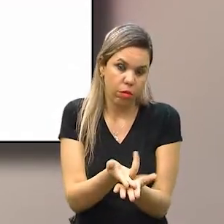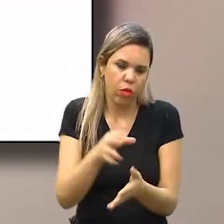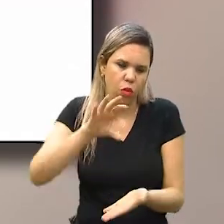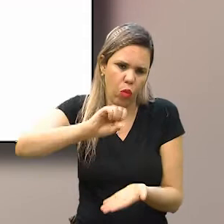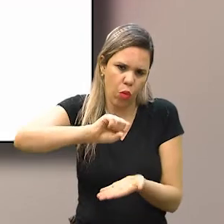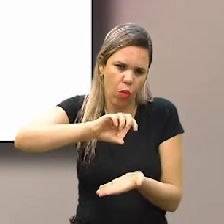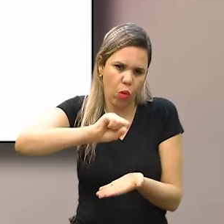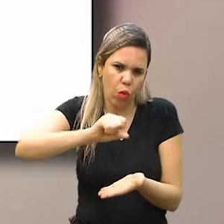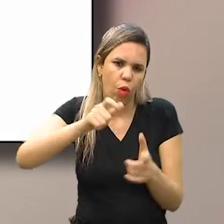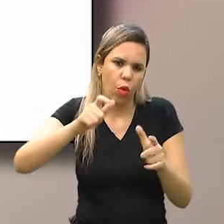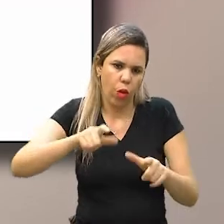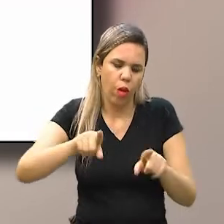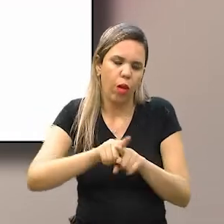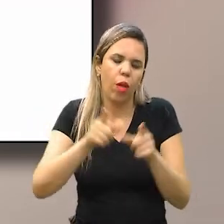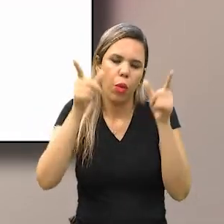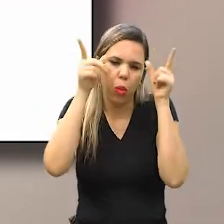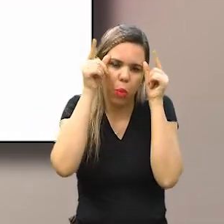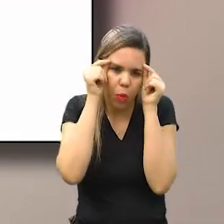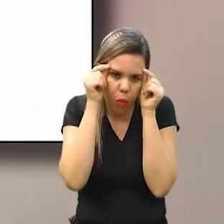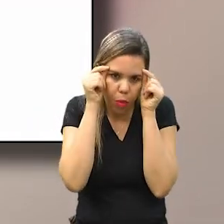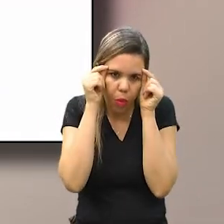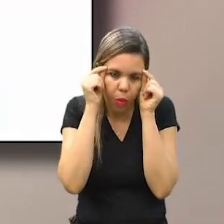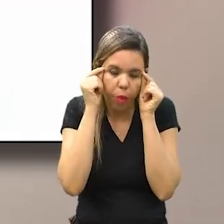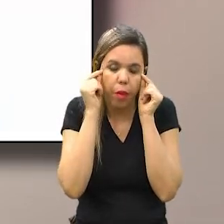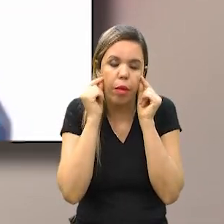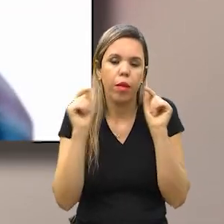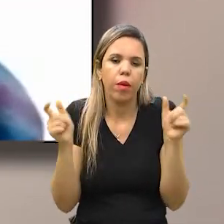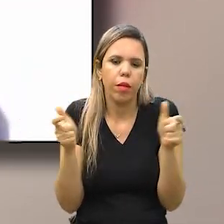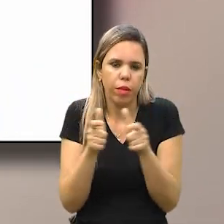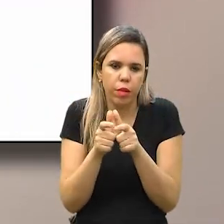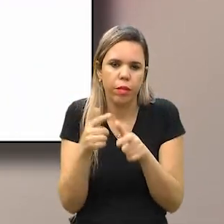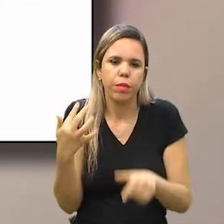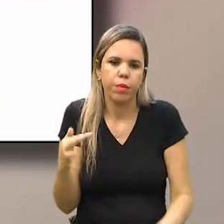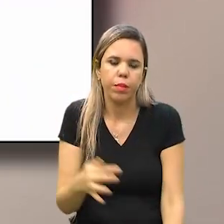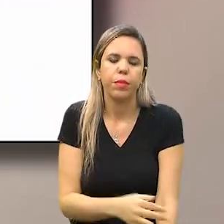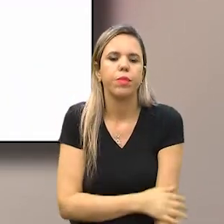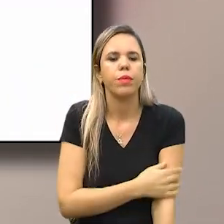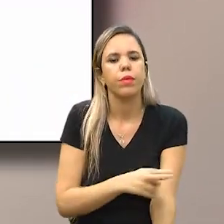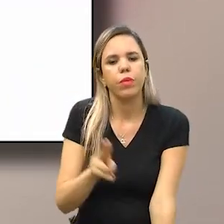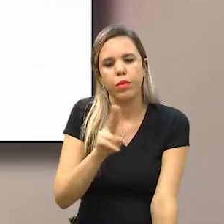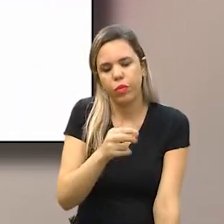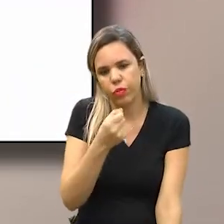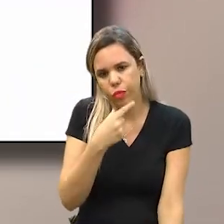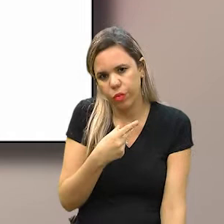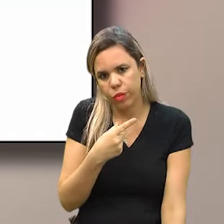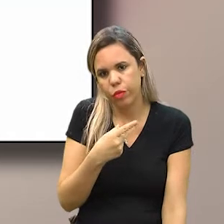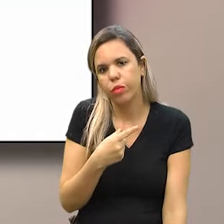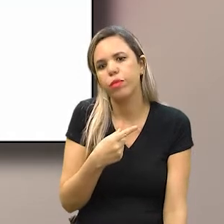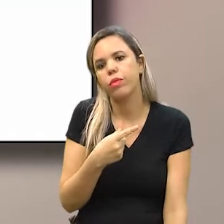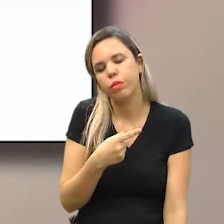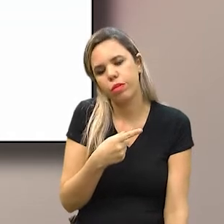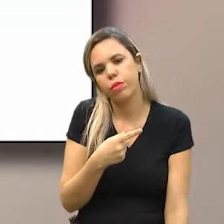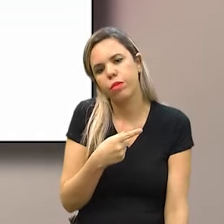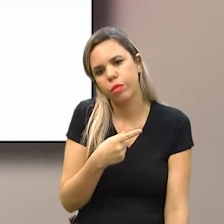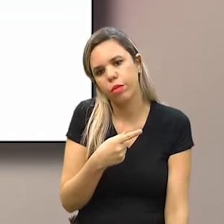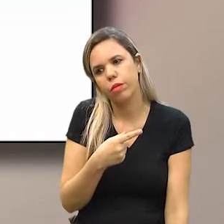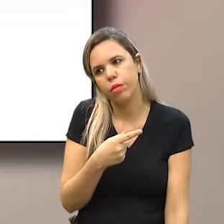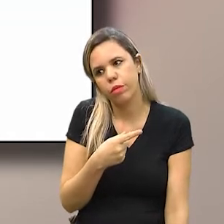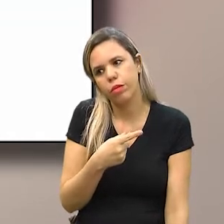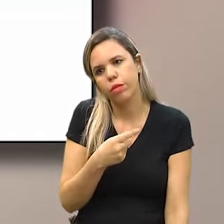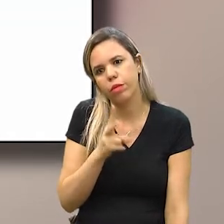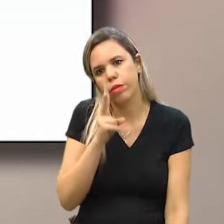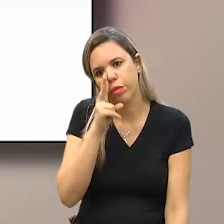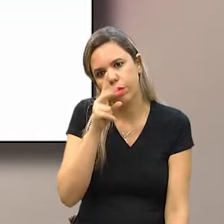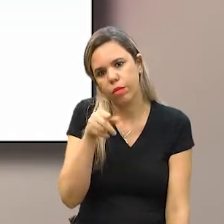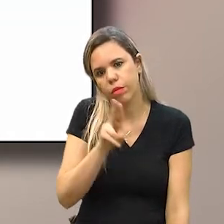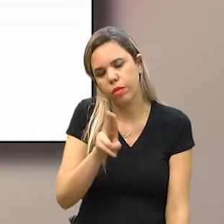gente usa um creme local que também tende a aliviar um pouquinho, a diminuir um pouquinho a dor. E usa analgésico por via oral. Se o quadro